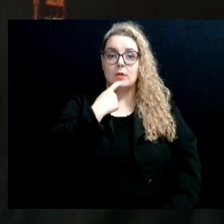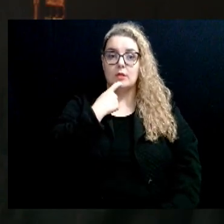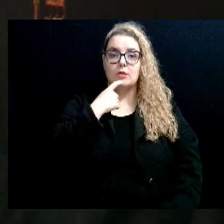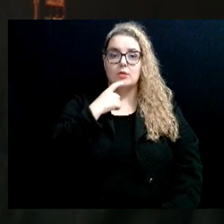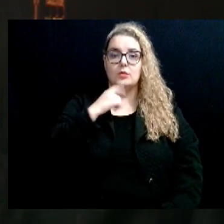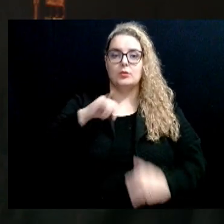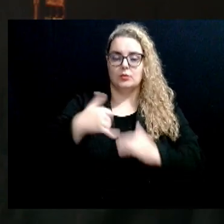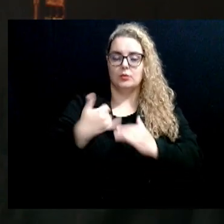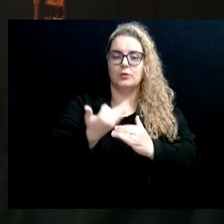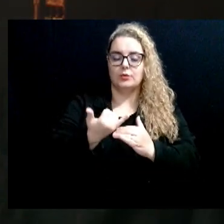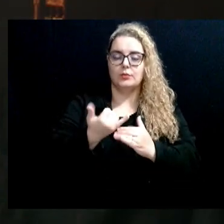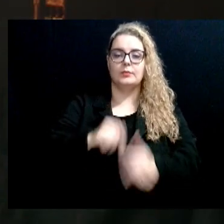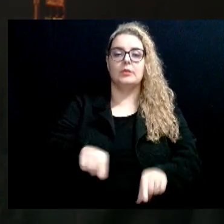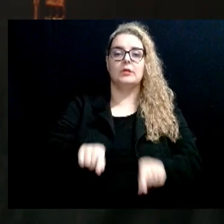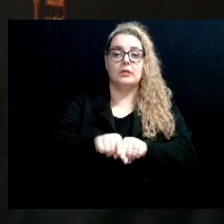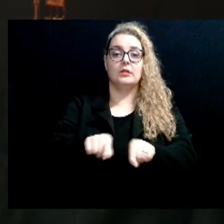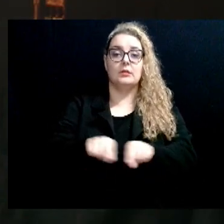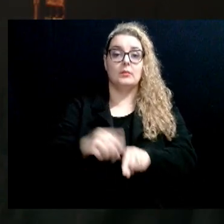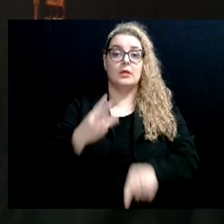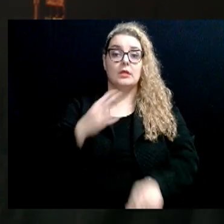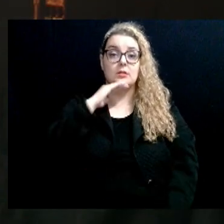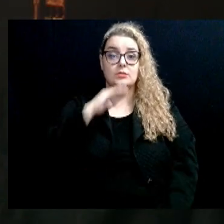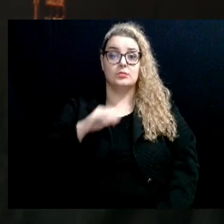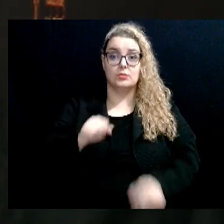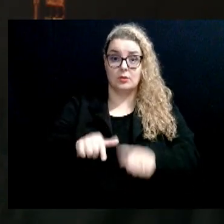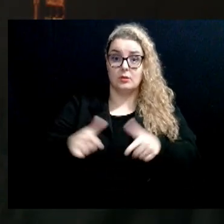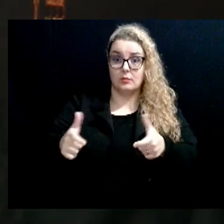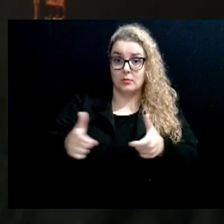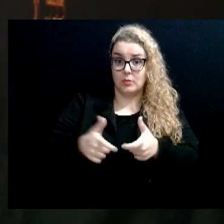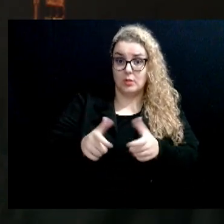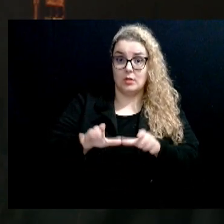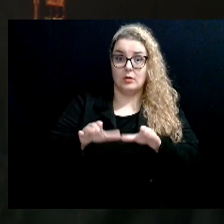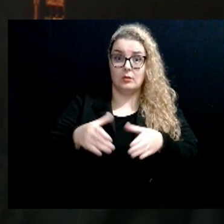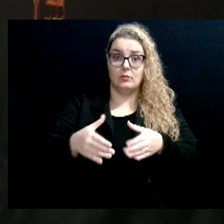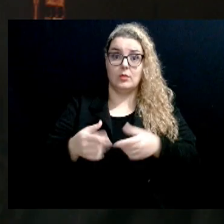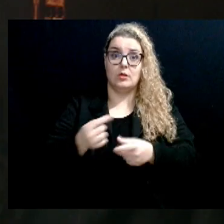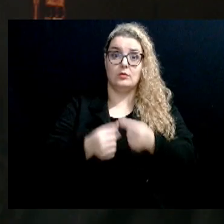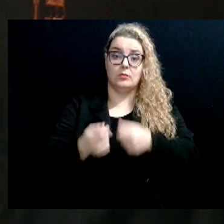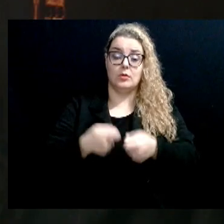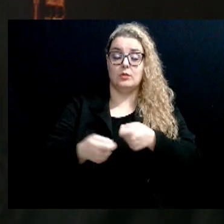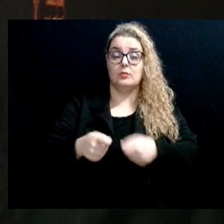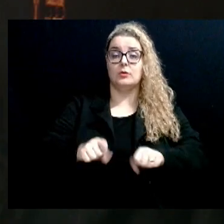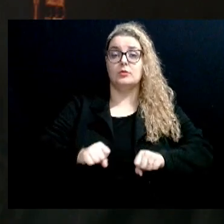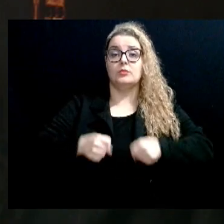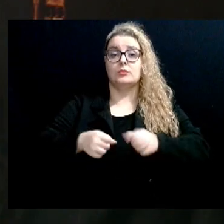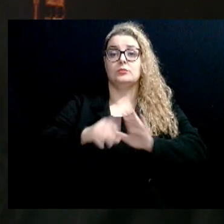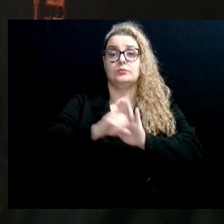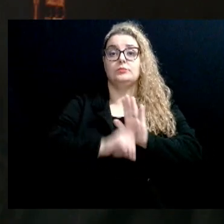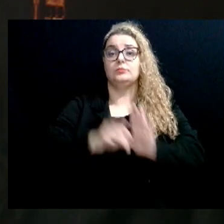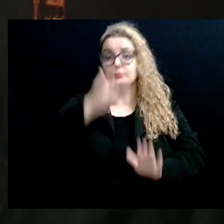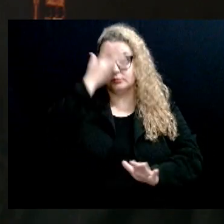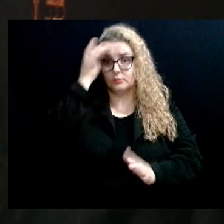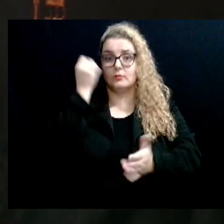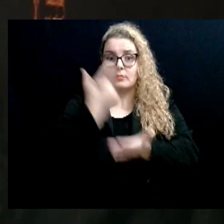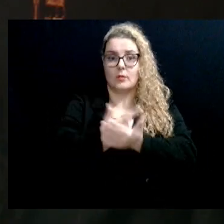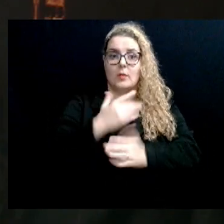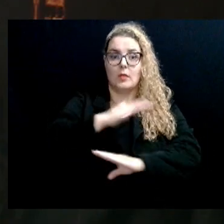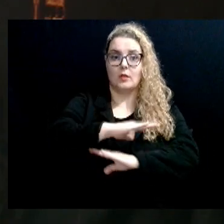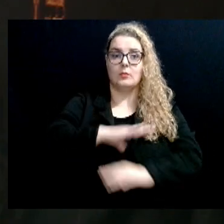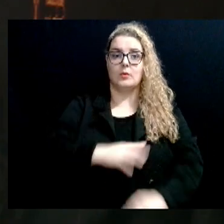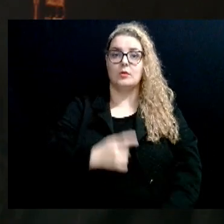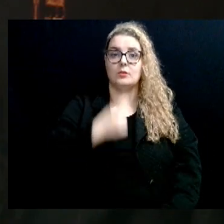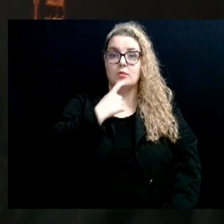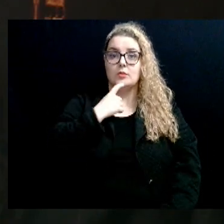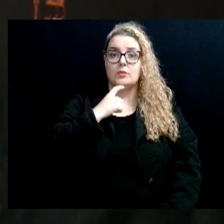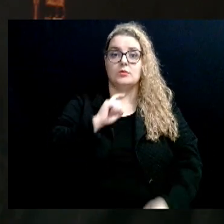às 15h, no plenarinho, a Comissão de Economia e Defesa dos Direitos do Consumidor da Câmara de Campinas se reúne para a